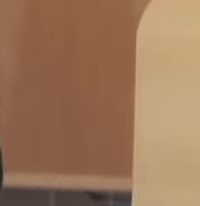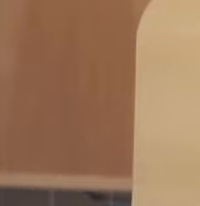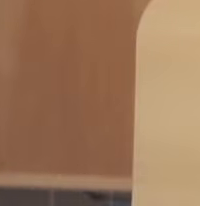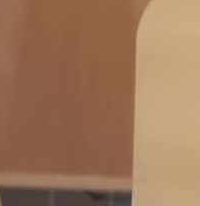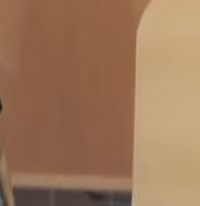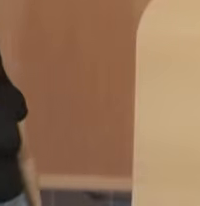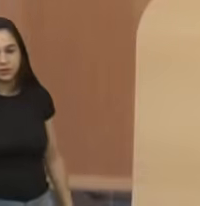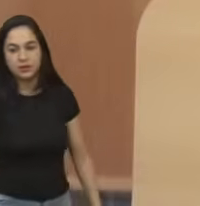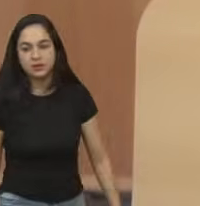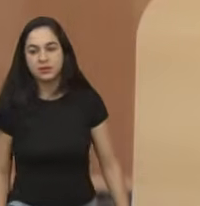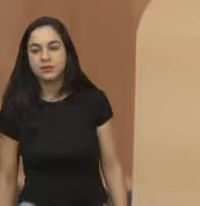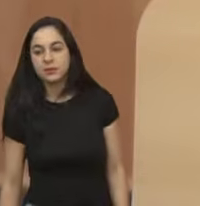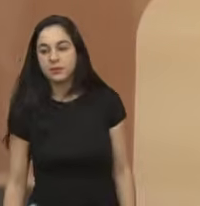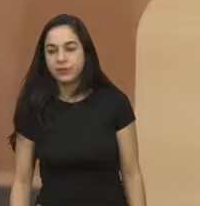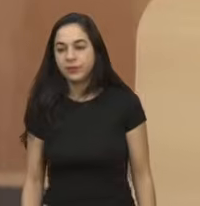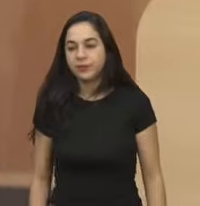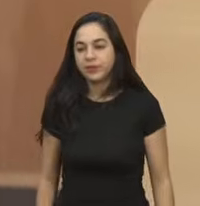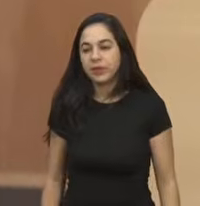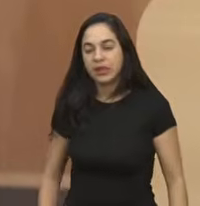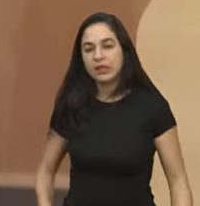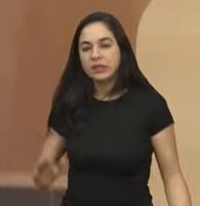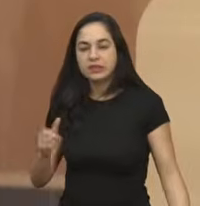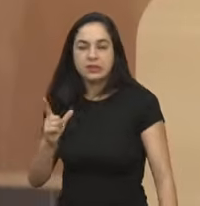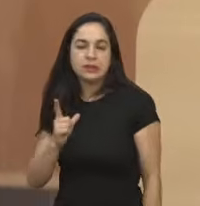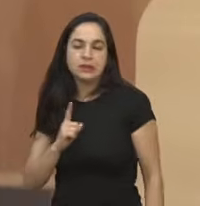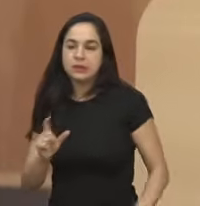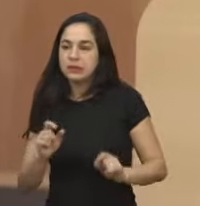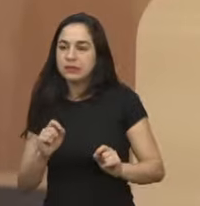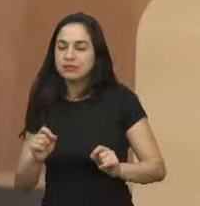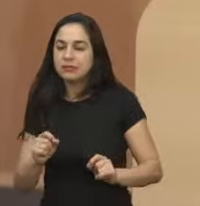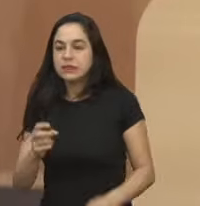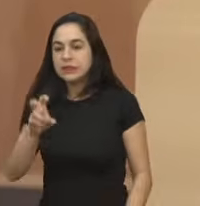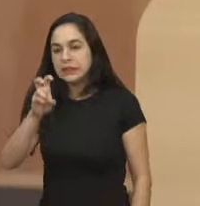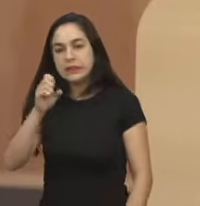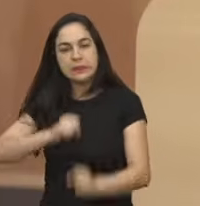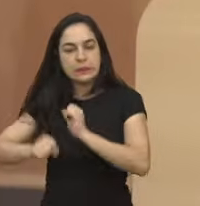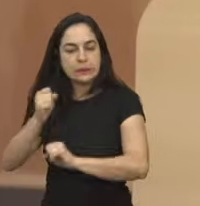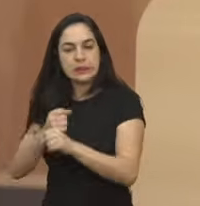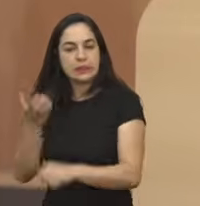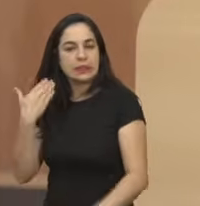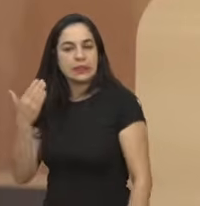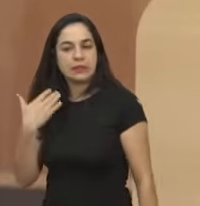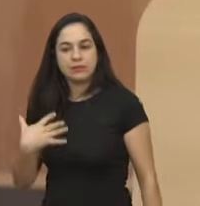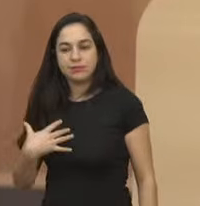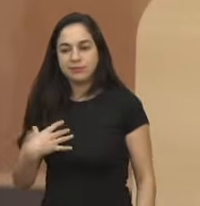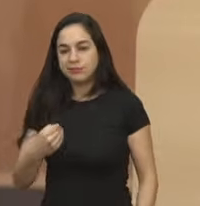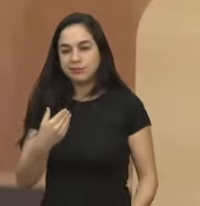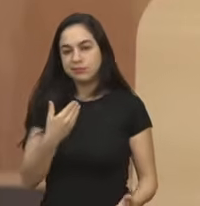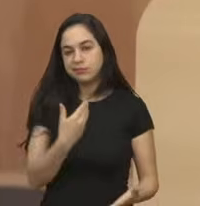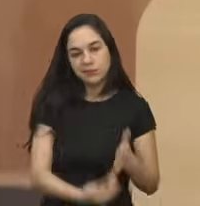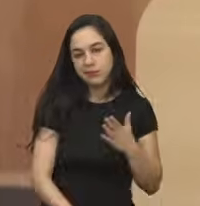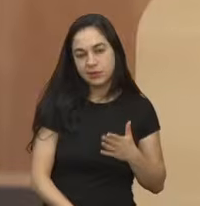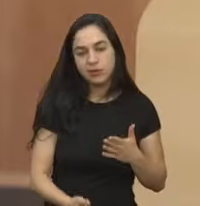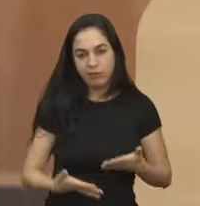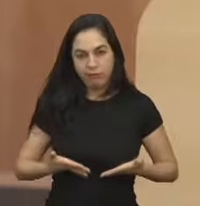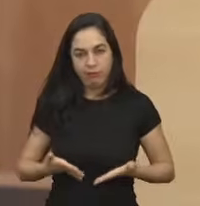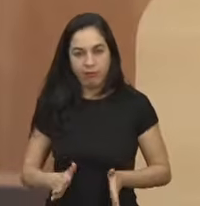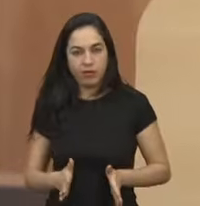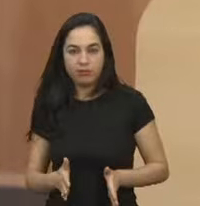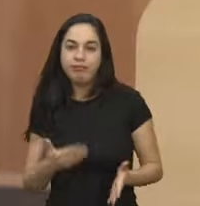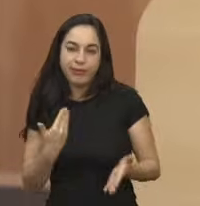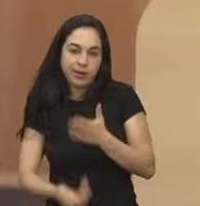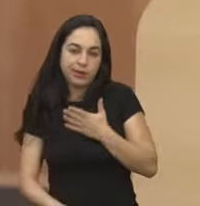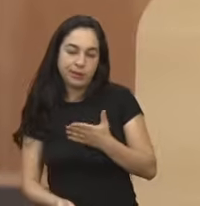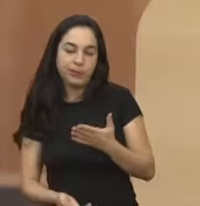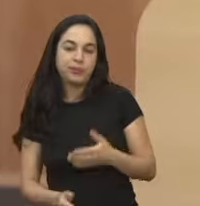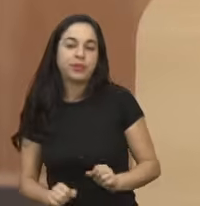por mim lá em 2019, ela já tinha perdido há 5 anos e tinha um filho de 3. Então aquela fala que